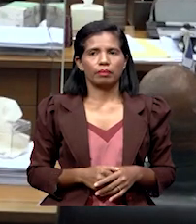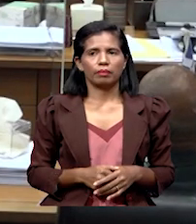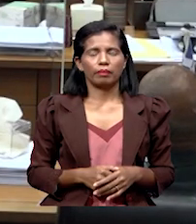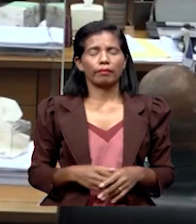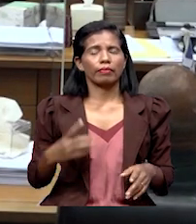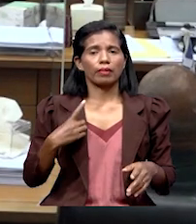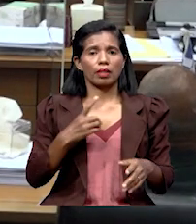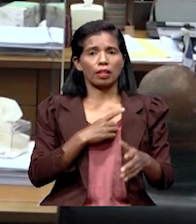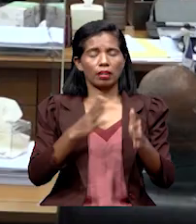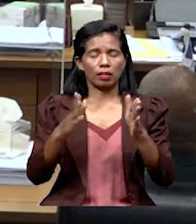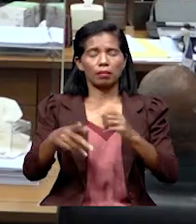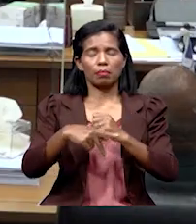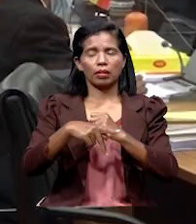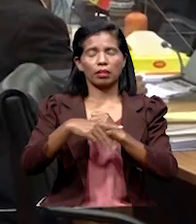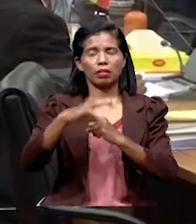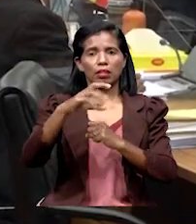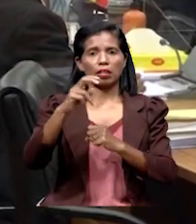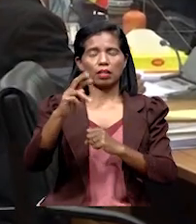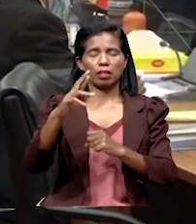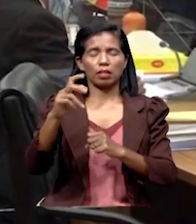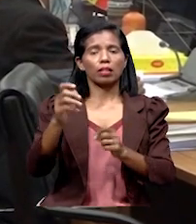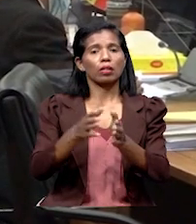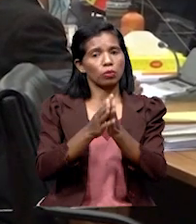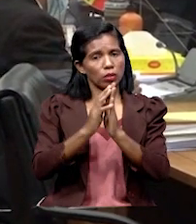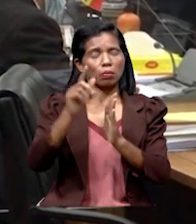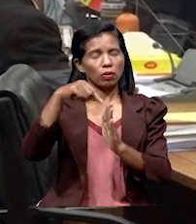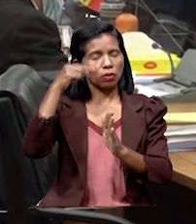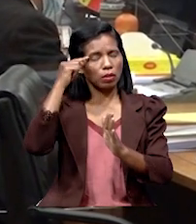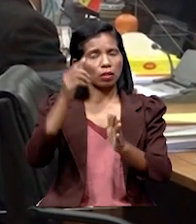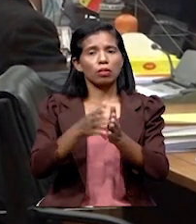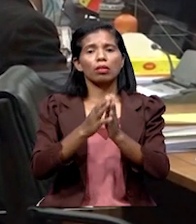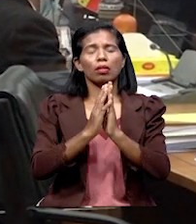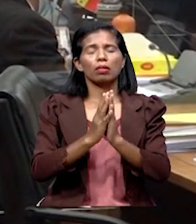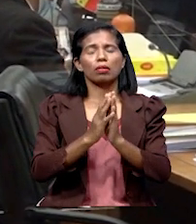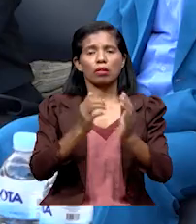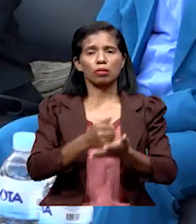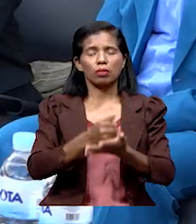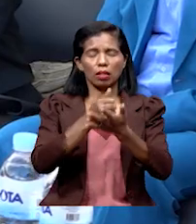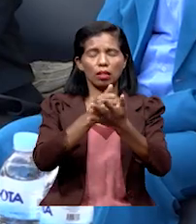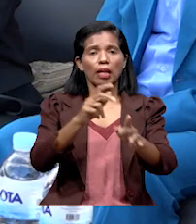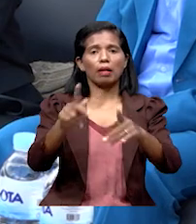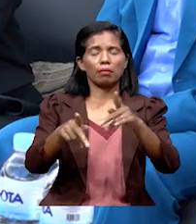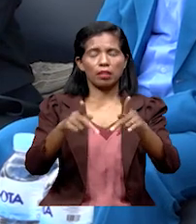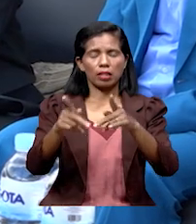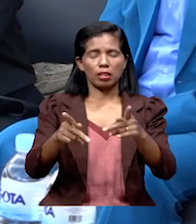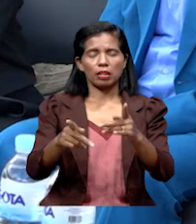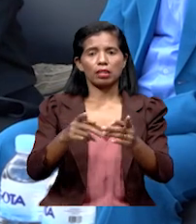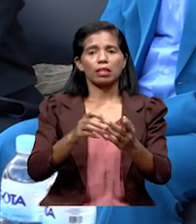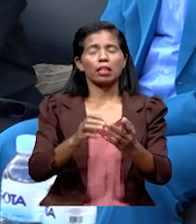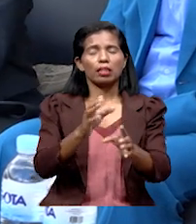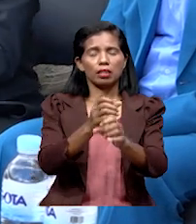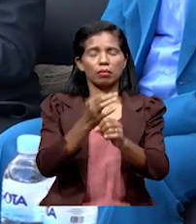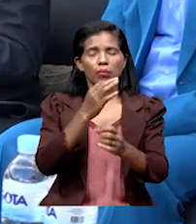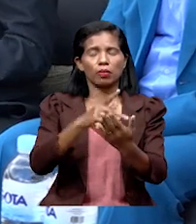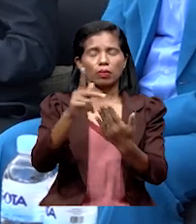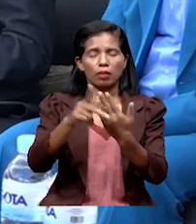Deputado Bancada Senarte Ricardo Batista usa governo até resolve o lucro reclamante cesta básica fase da Hulugnian antes